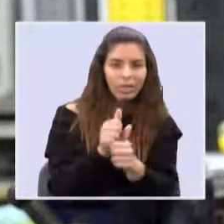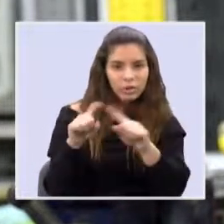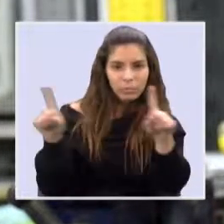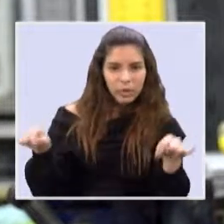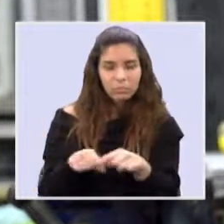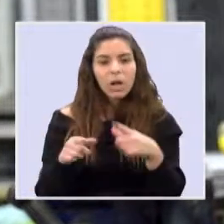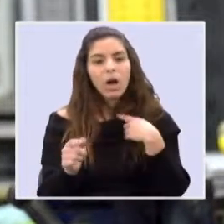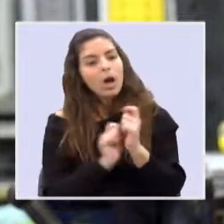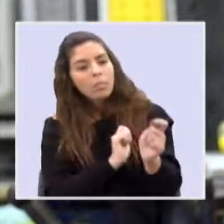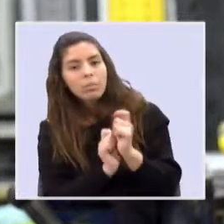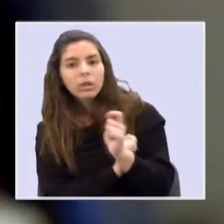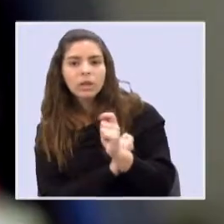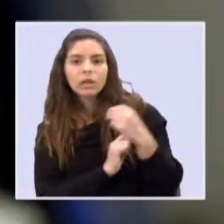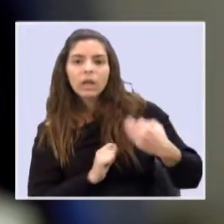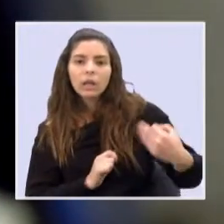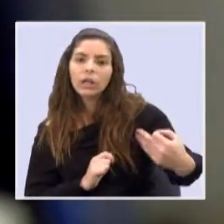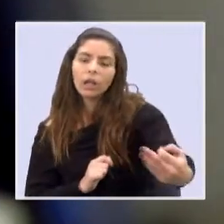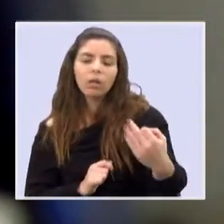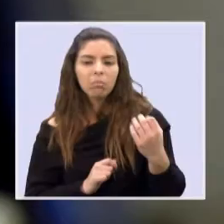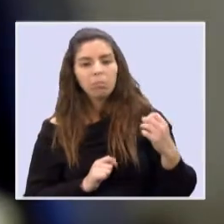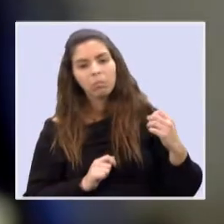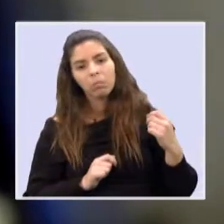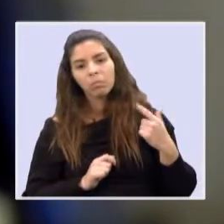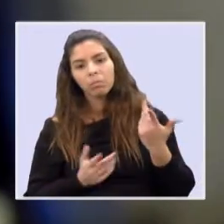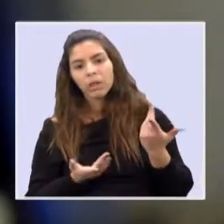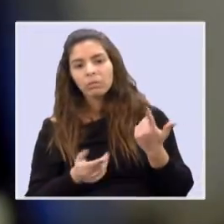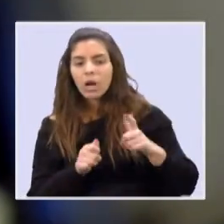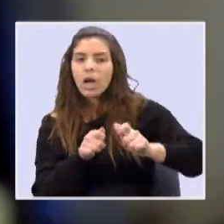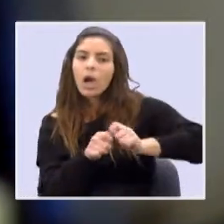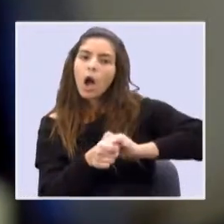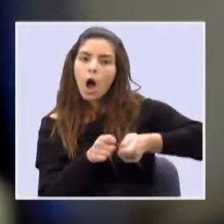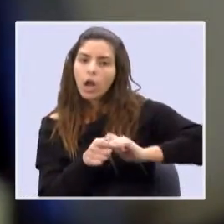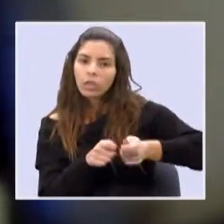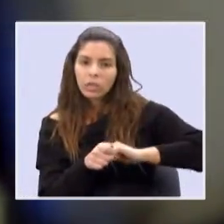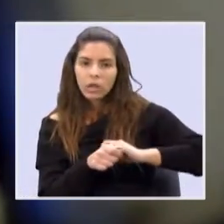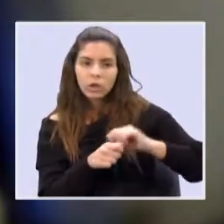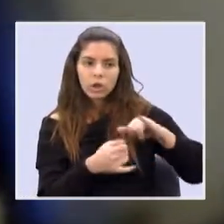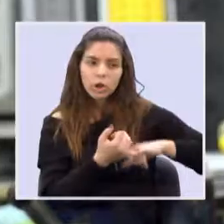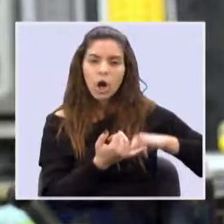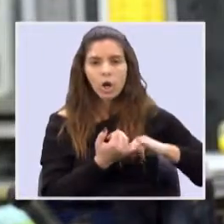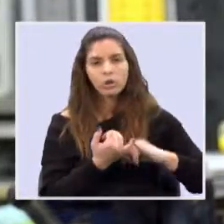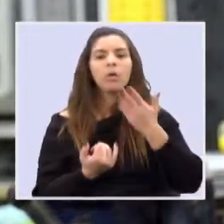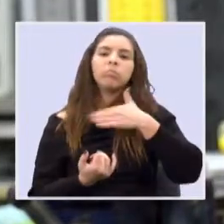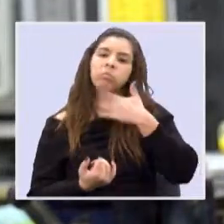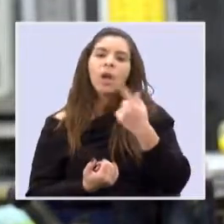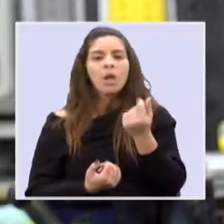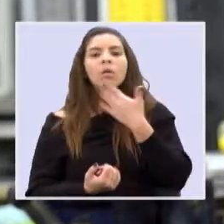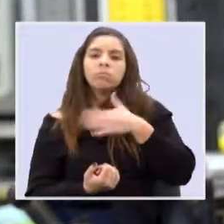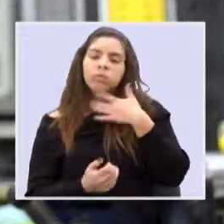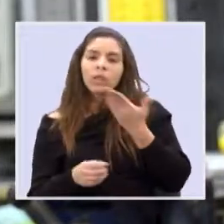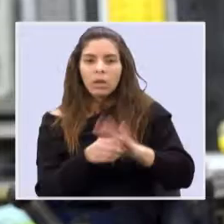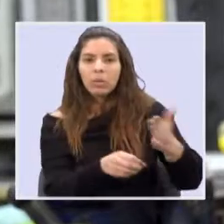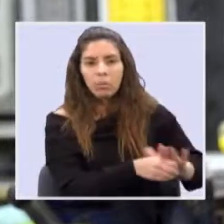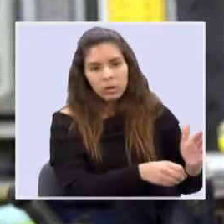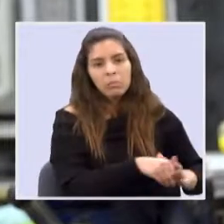em termos de custos fixos e, portanto, digamos que as cotas dos membros são suficientes para suprir